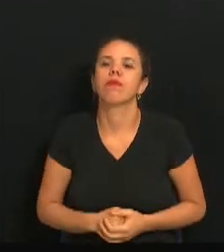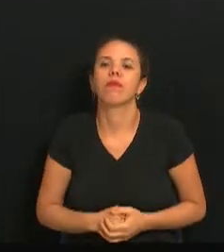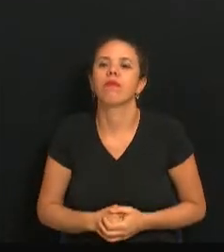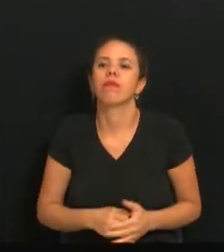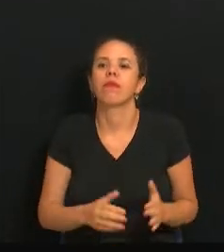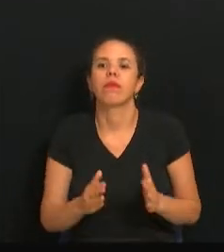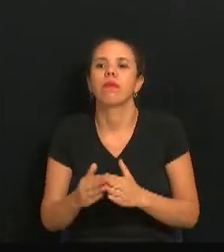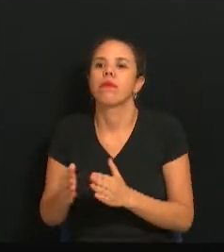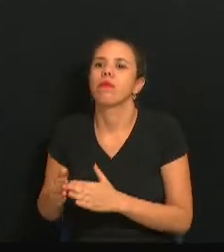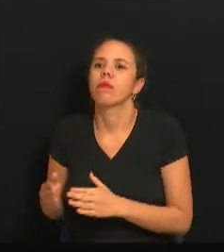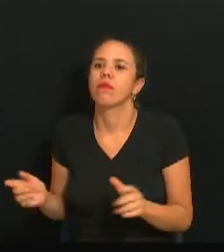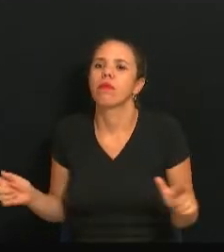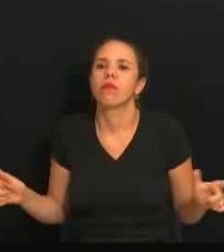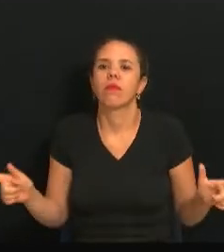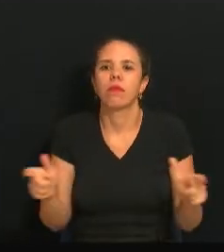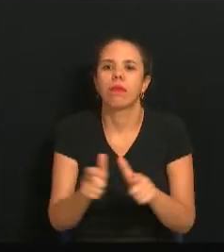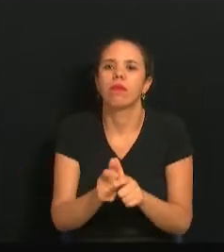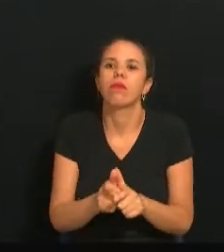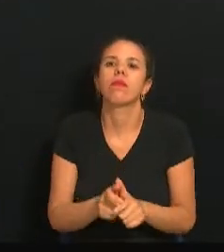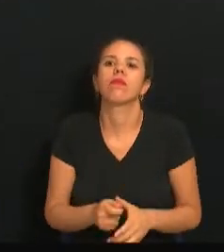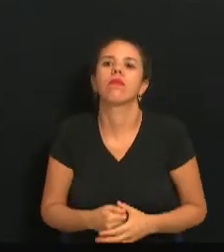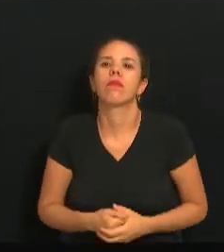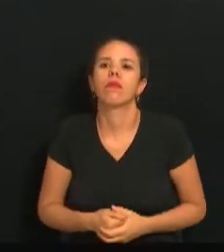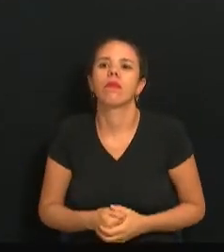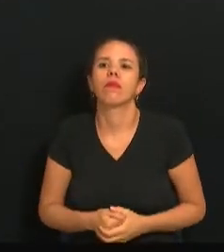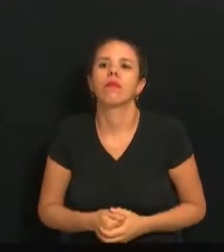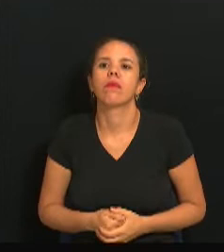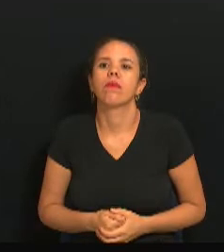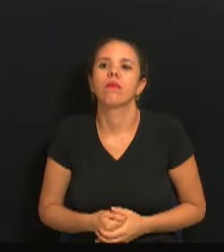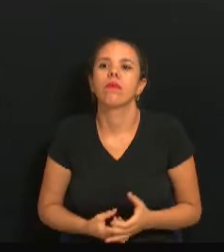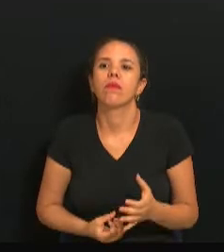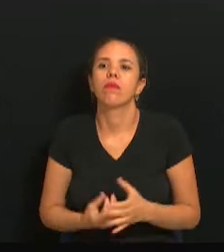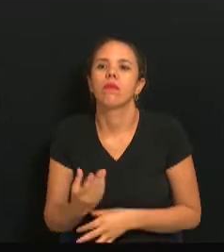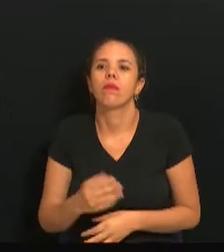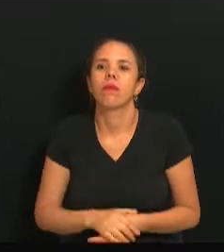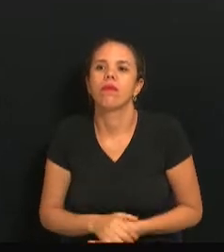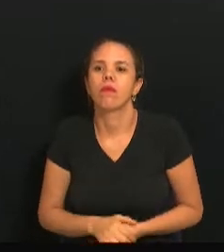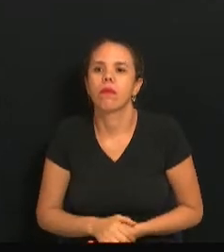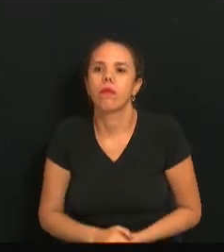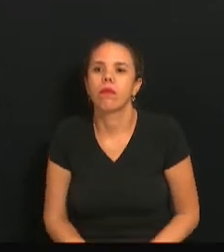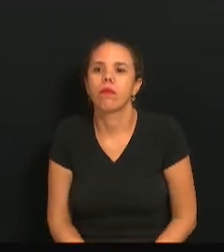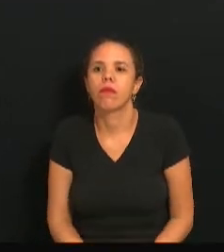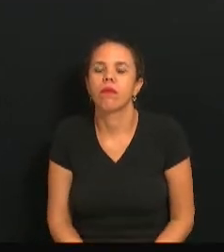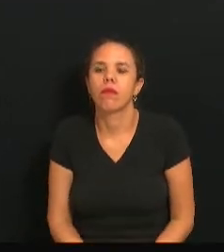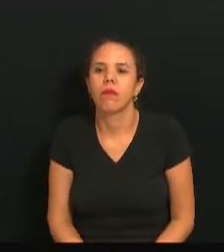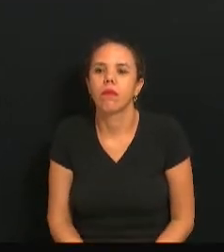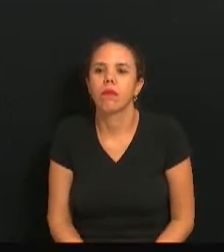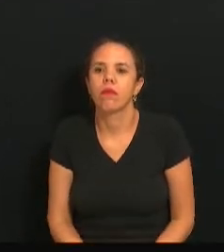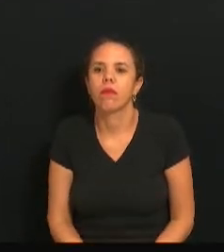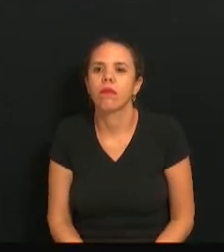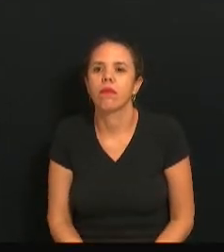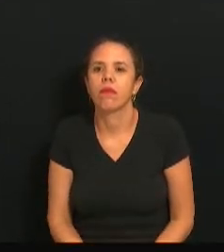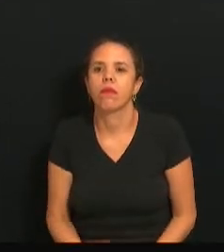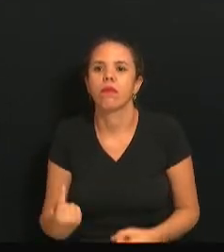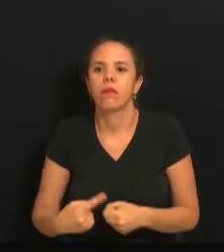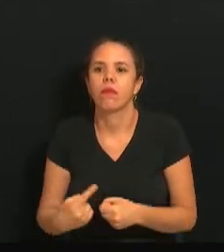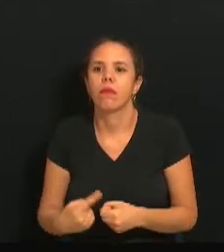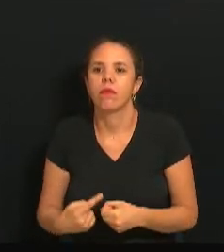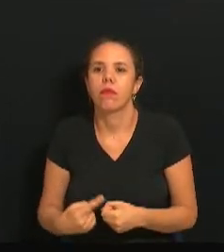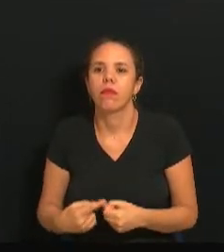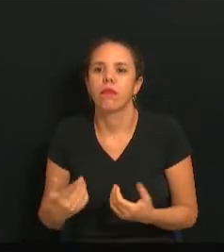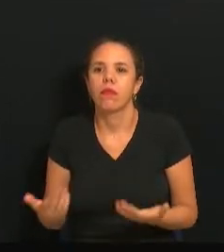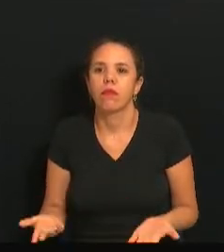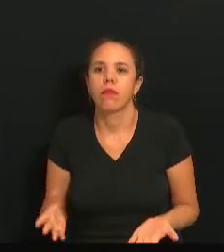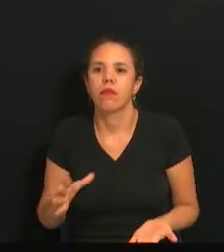habitacional, reduzindo o déficit habitacional, gera a ele, proprietário, uma insegurança. E ao município, por sua vez,